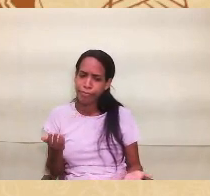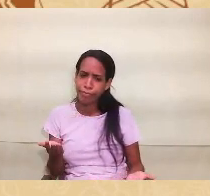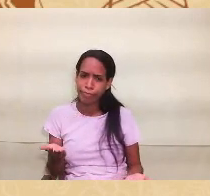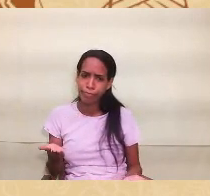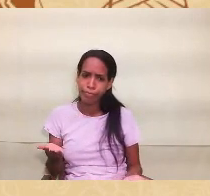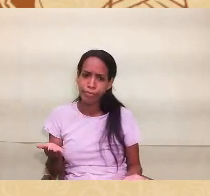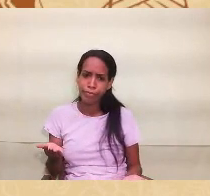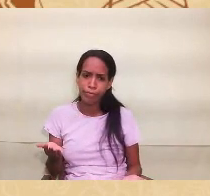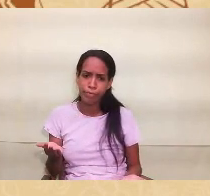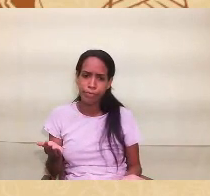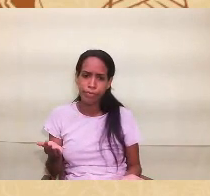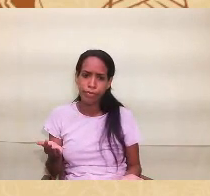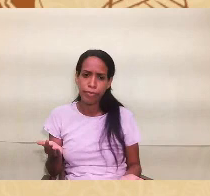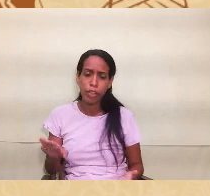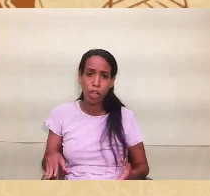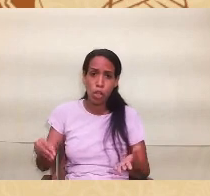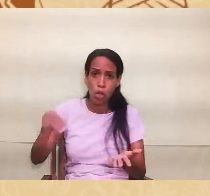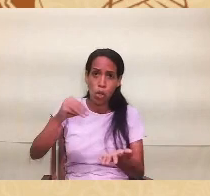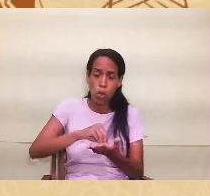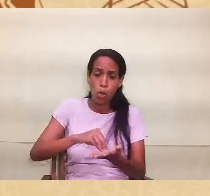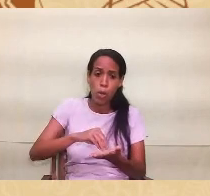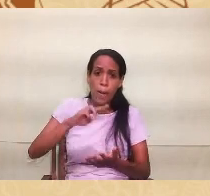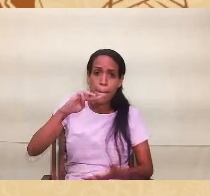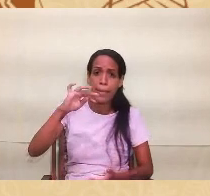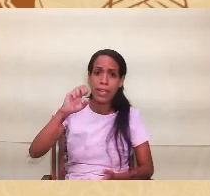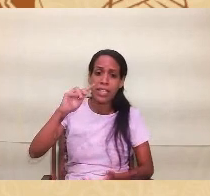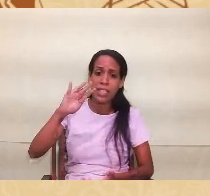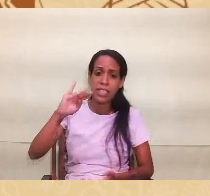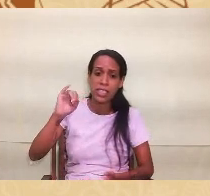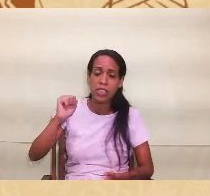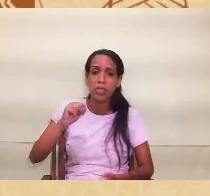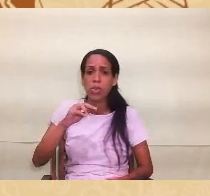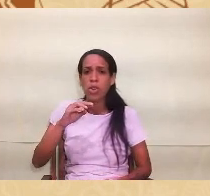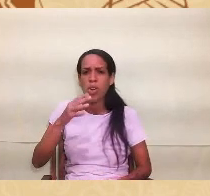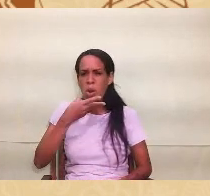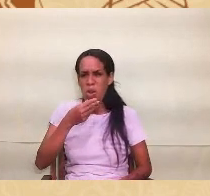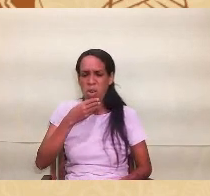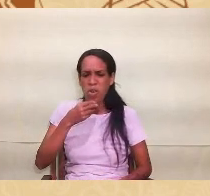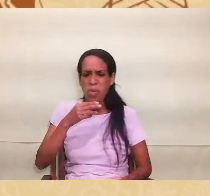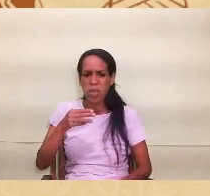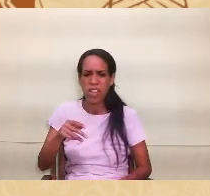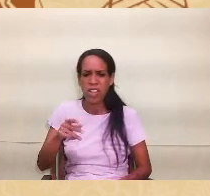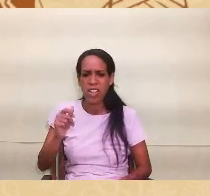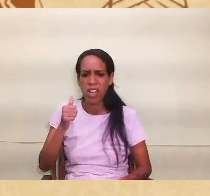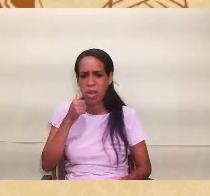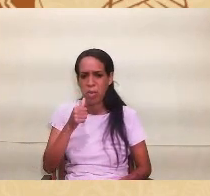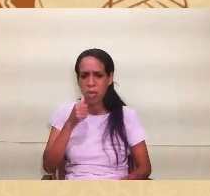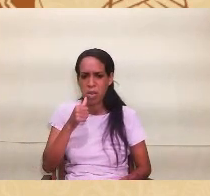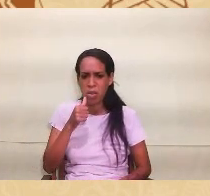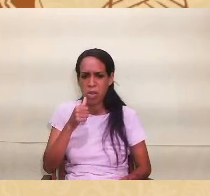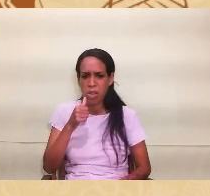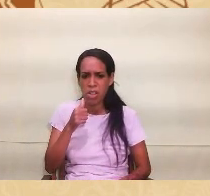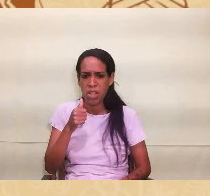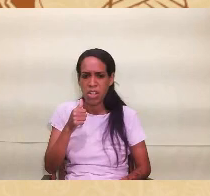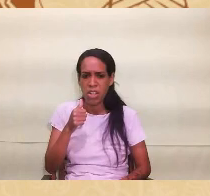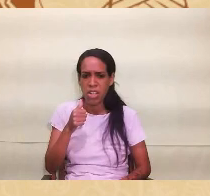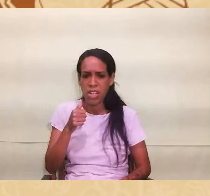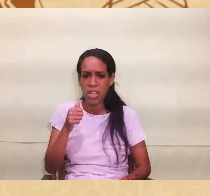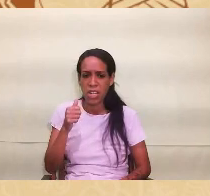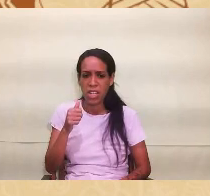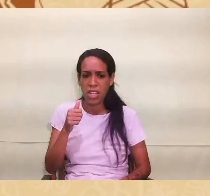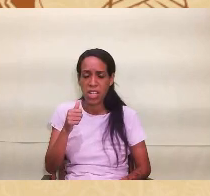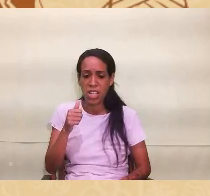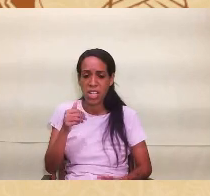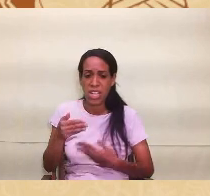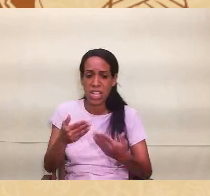Quando colocou-se a Cátia Abreu como ministra da Agricultura, a gente morre. Porque quando você coloca uma mulher daquela lá no Ministério da Agricultura, você está dando um